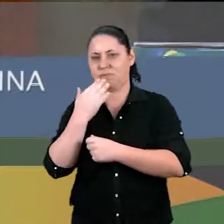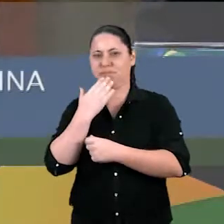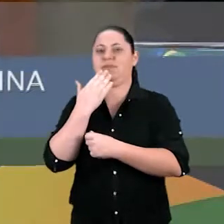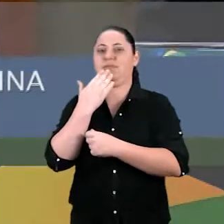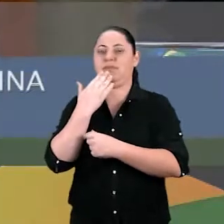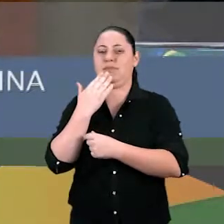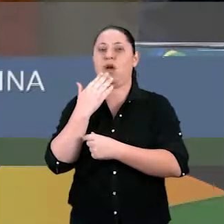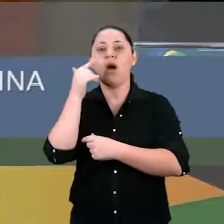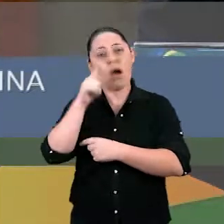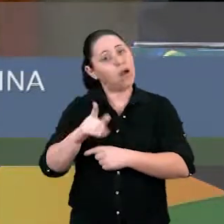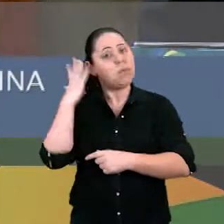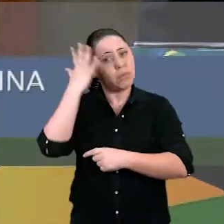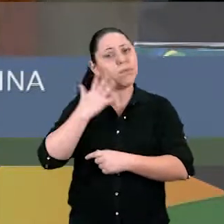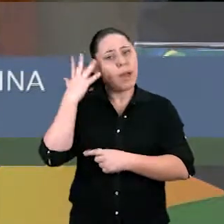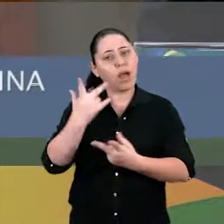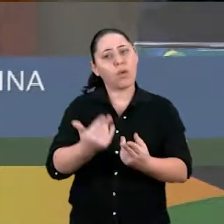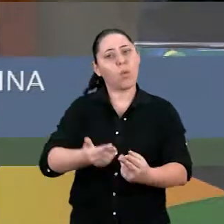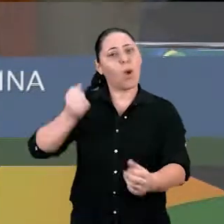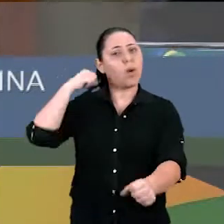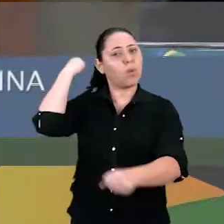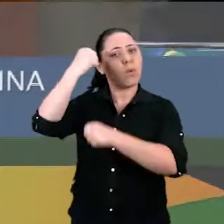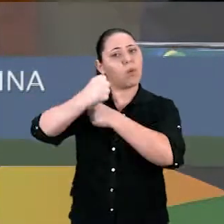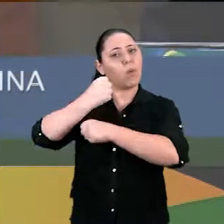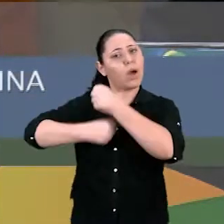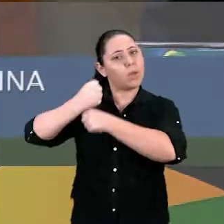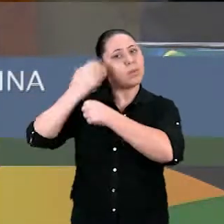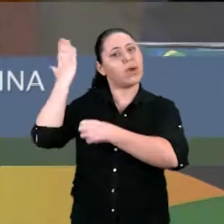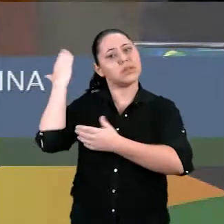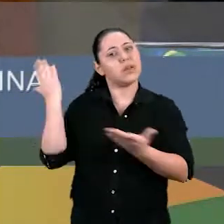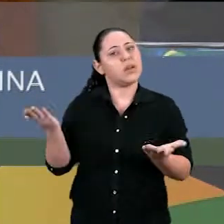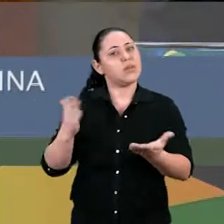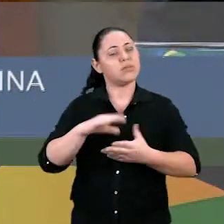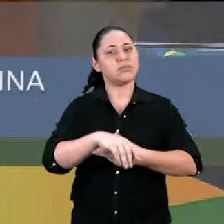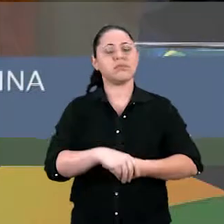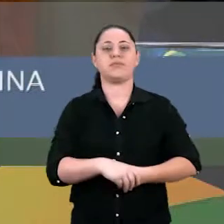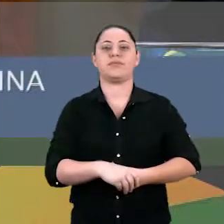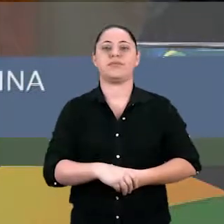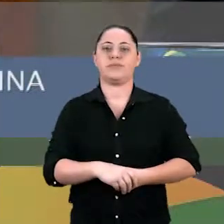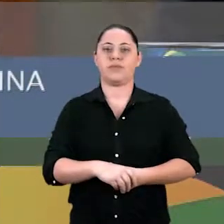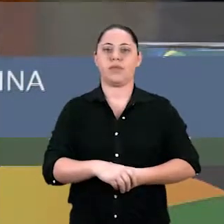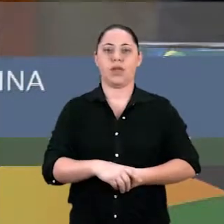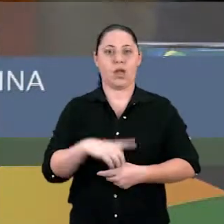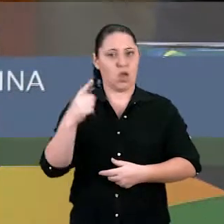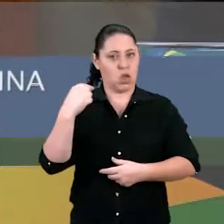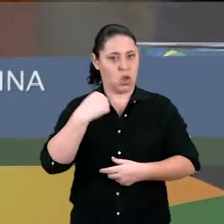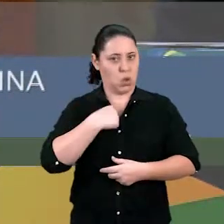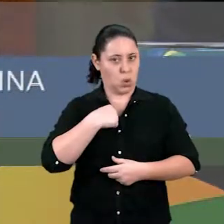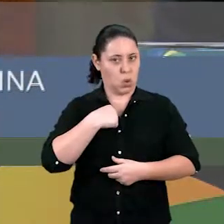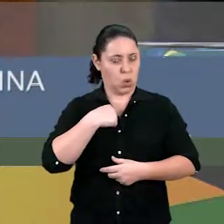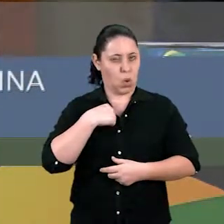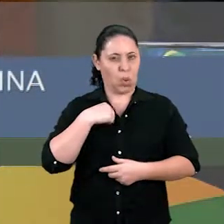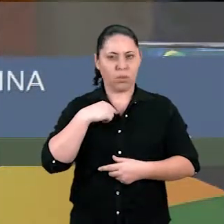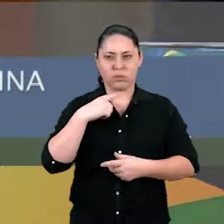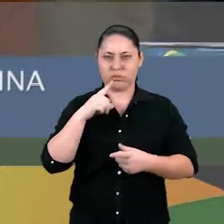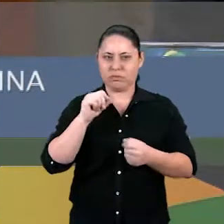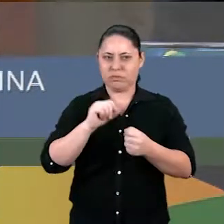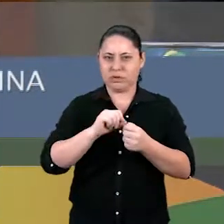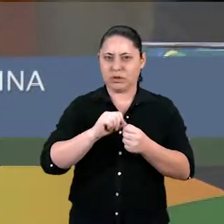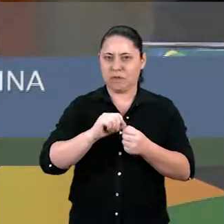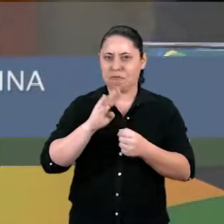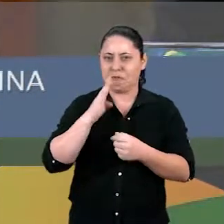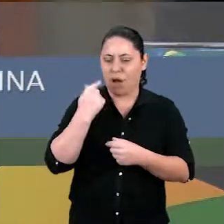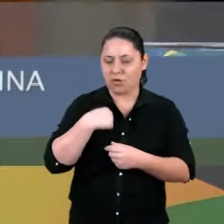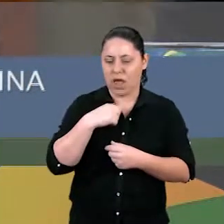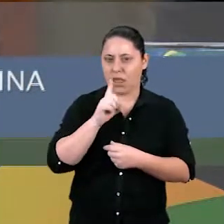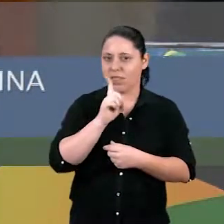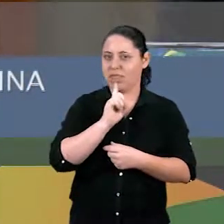simplesmente disse: repita a palestra do ano passado. definitivamente, sob pena de ser eu uma fraude de